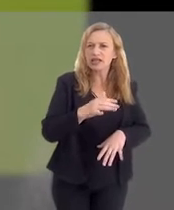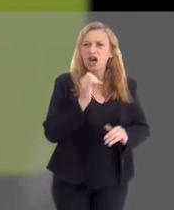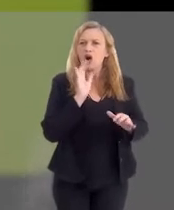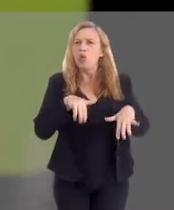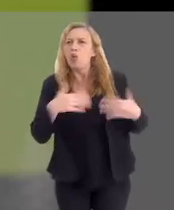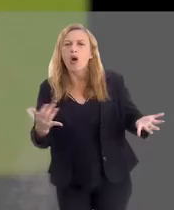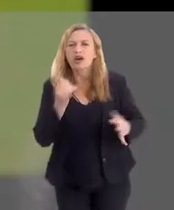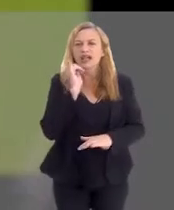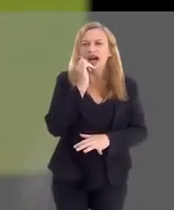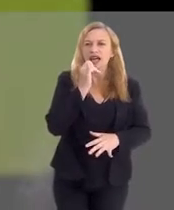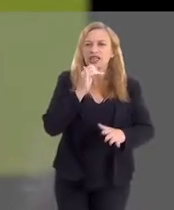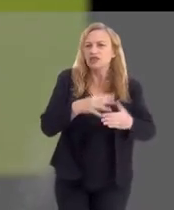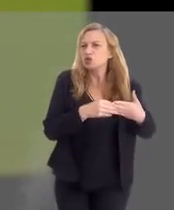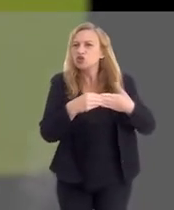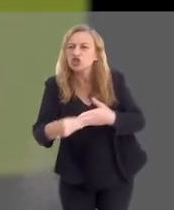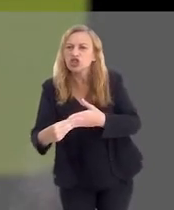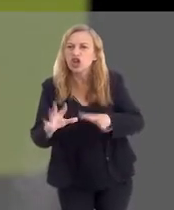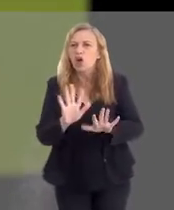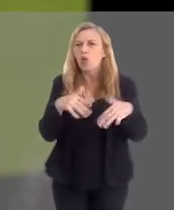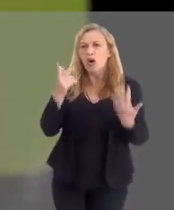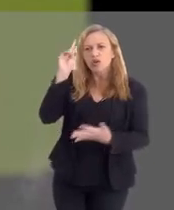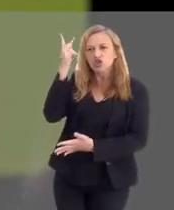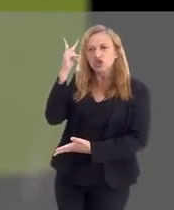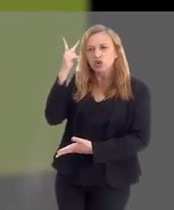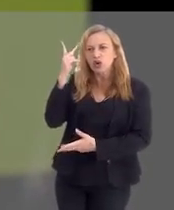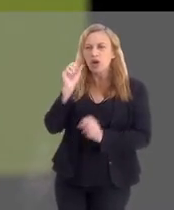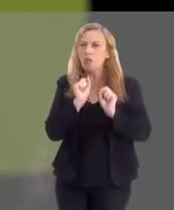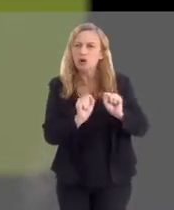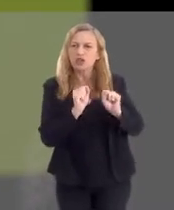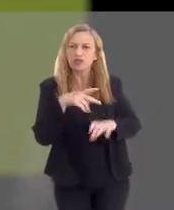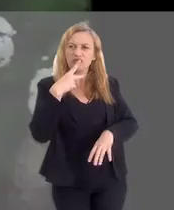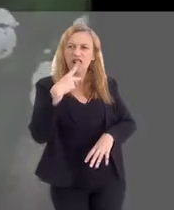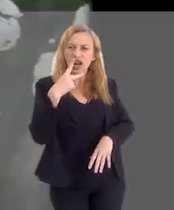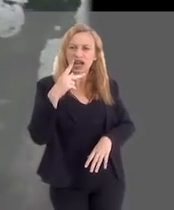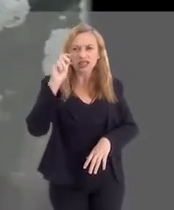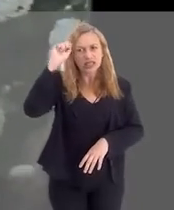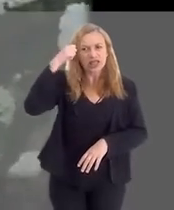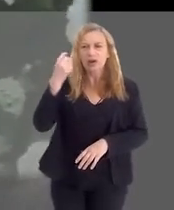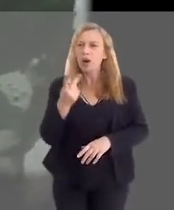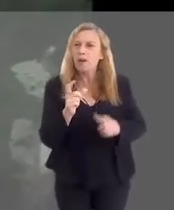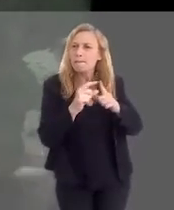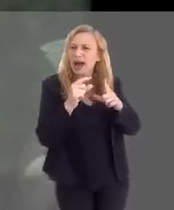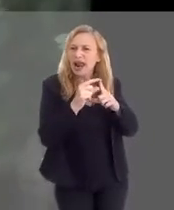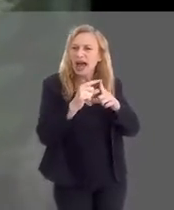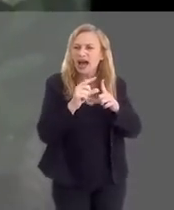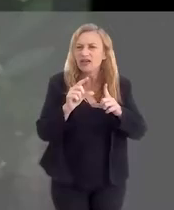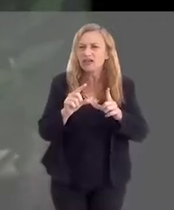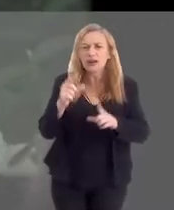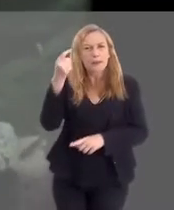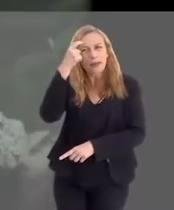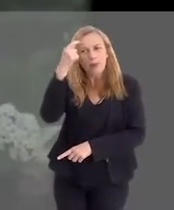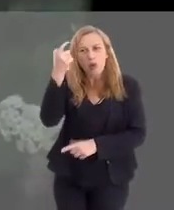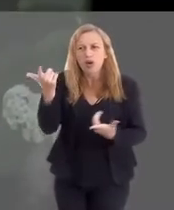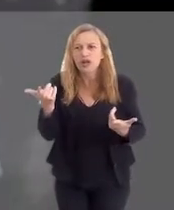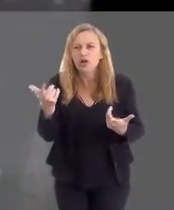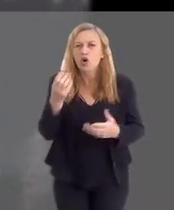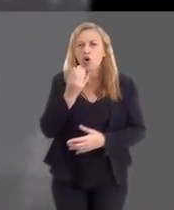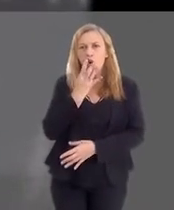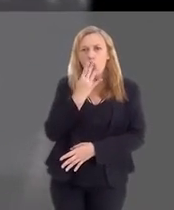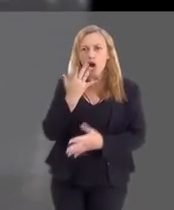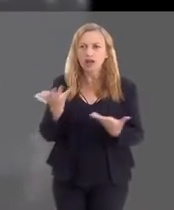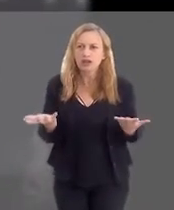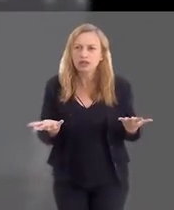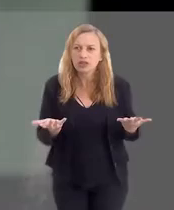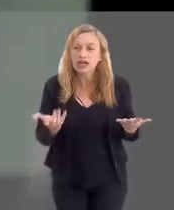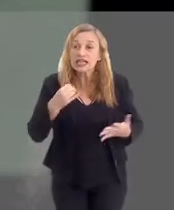Quais narrativas nos levam adiante? Quais histórias de ascensão podemos contar? Por meio de palavras, símbolos, memória,